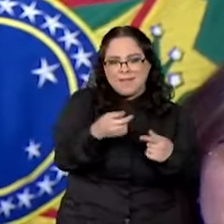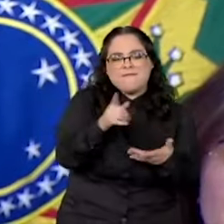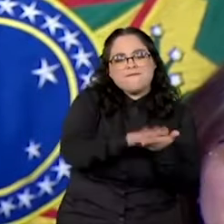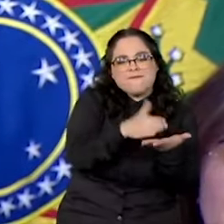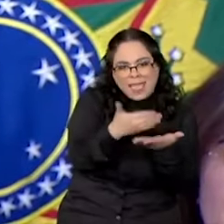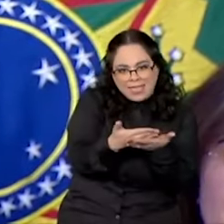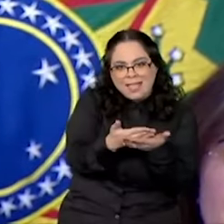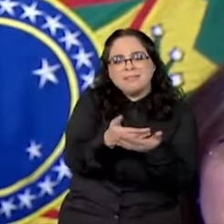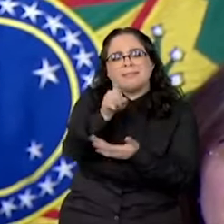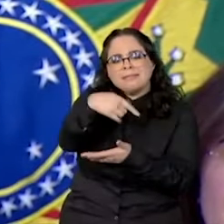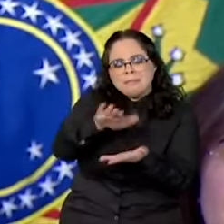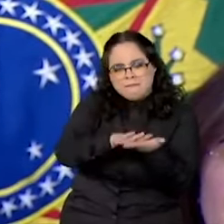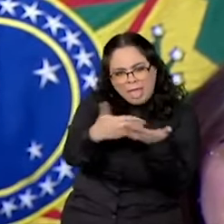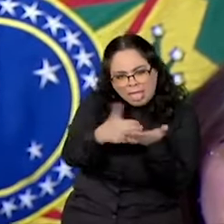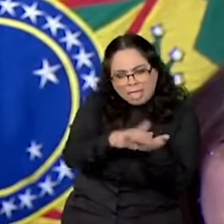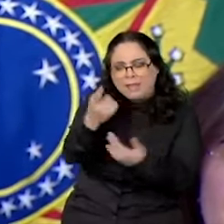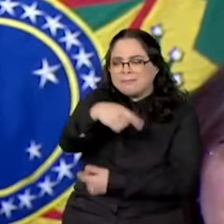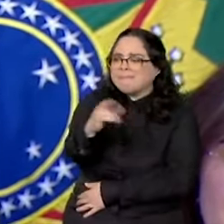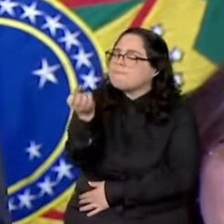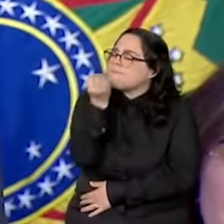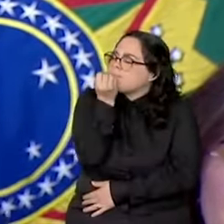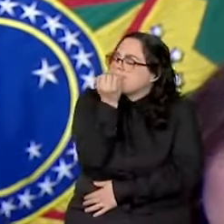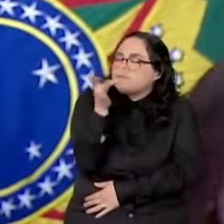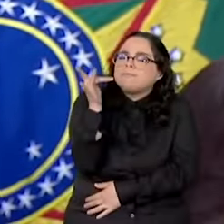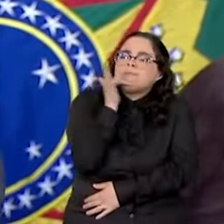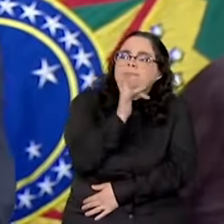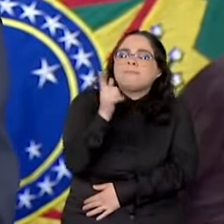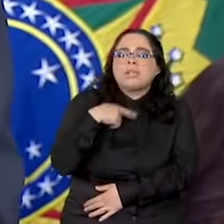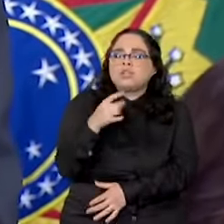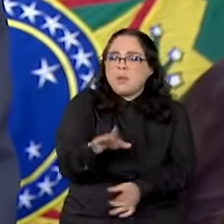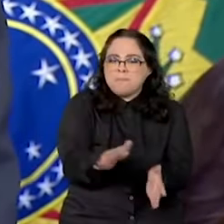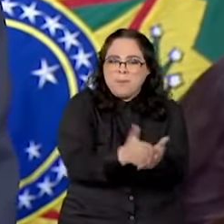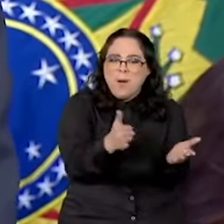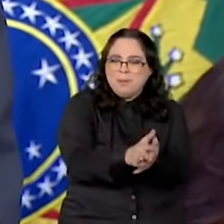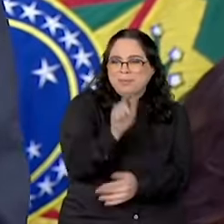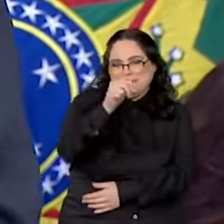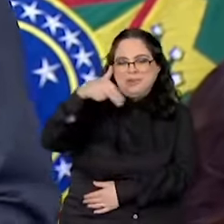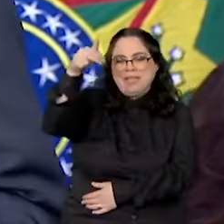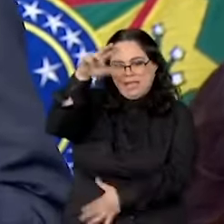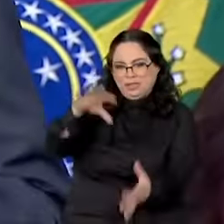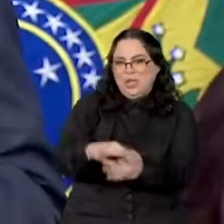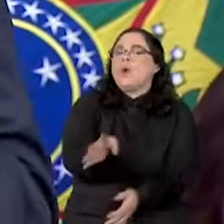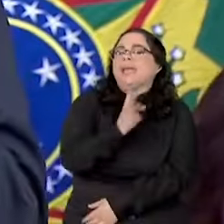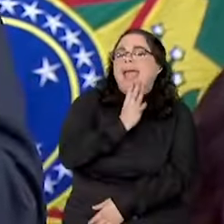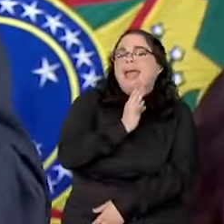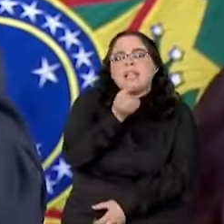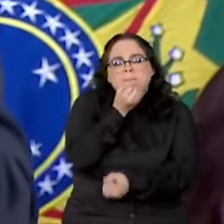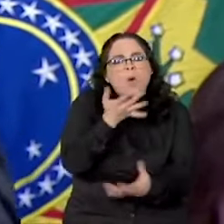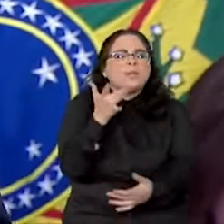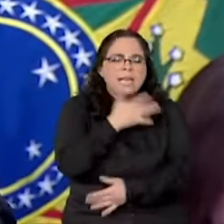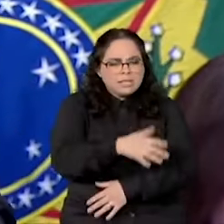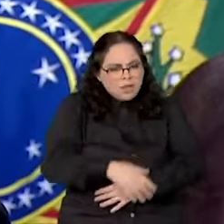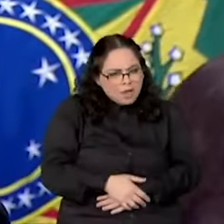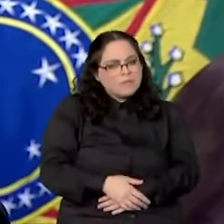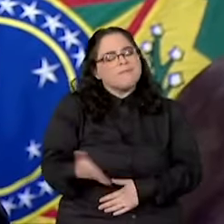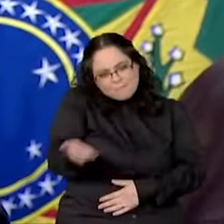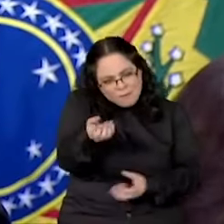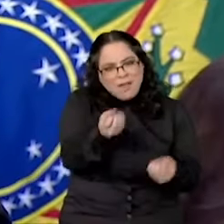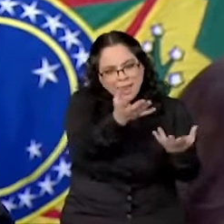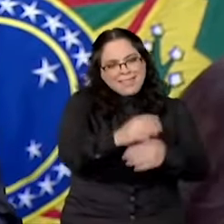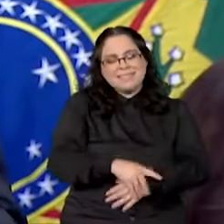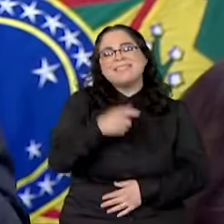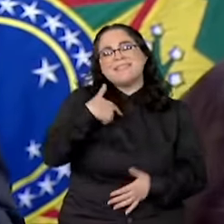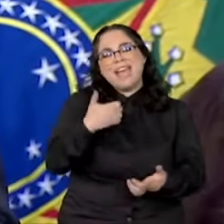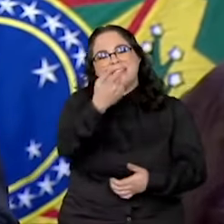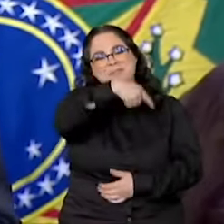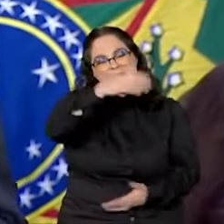frita, para eles saberem como é bom, sabe, essas coisas que só pobre come no Nordeste. Então, eu quero que vocês acreditem o seguinte,